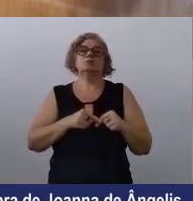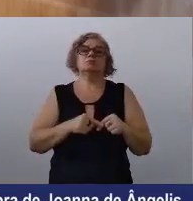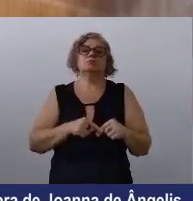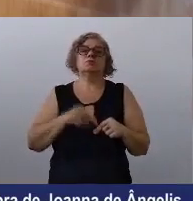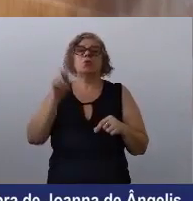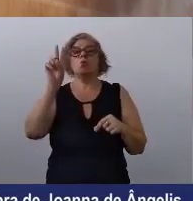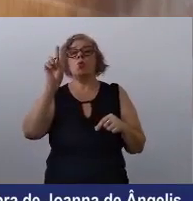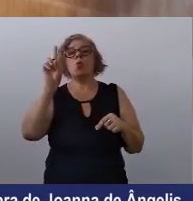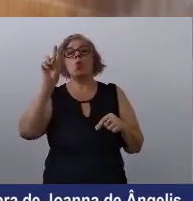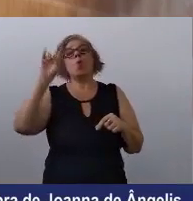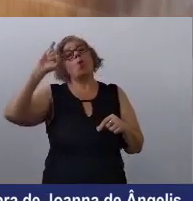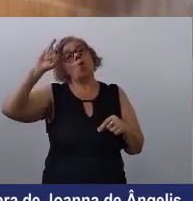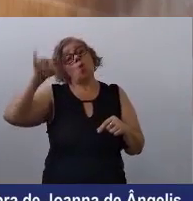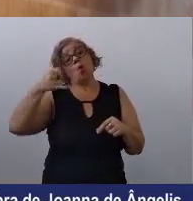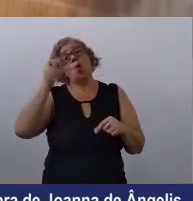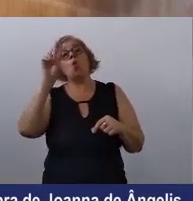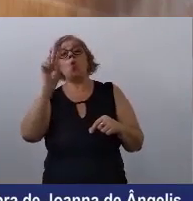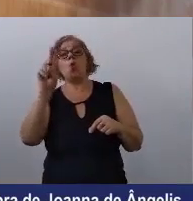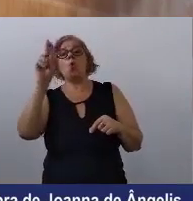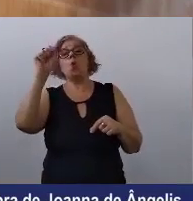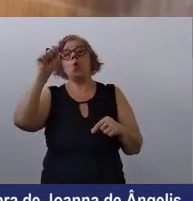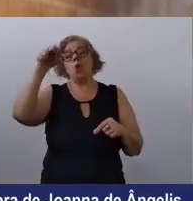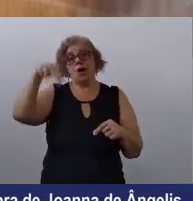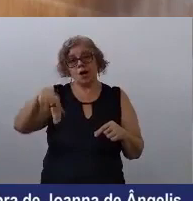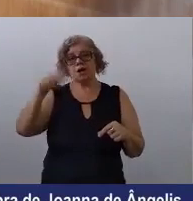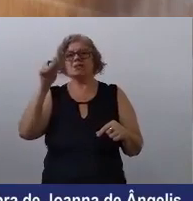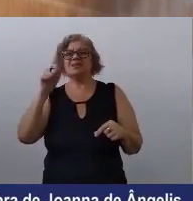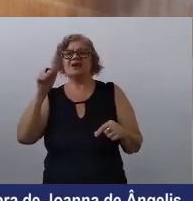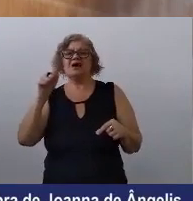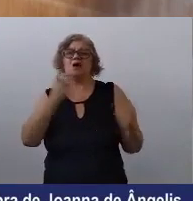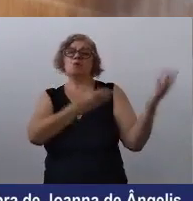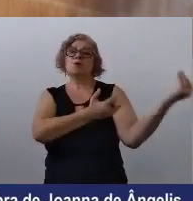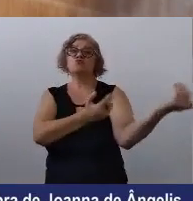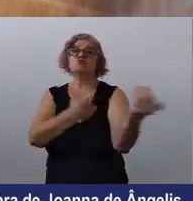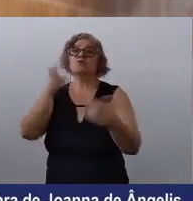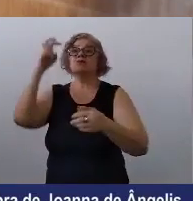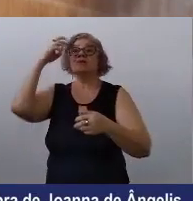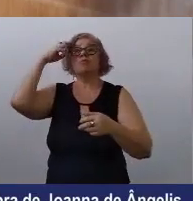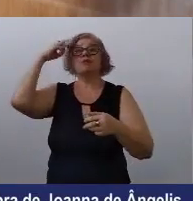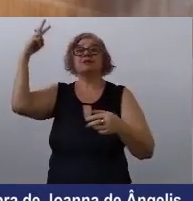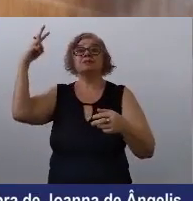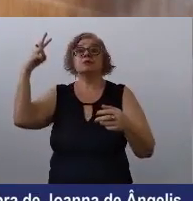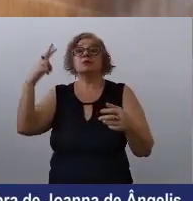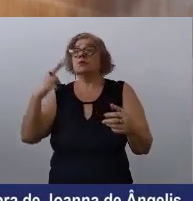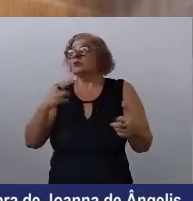uma jovem que tinha uma inteligência impressionante,